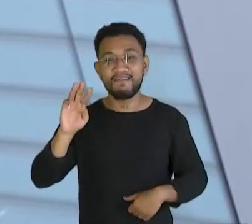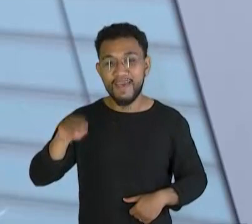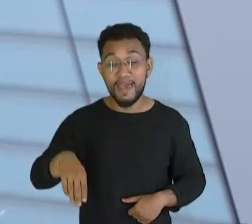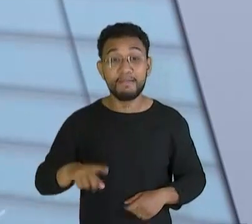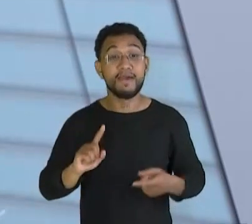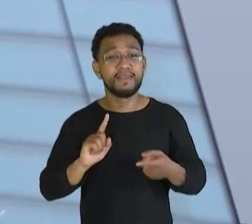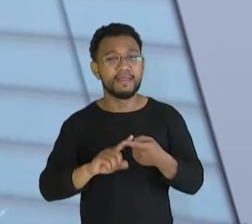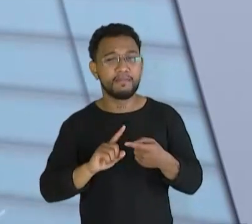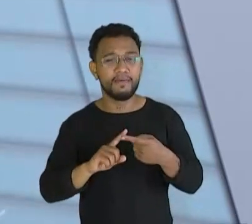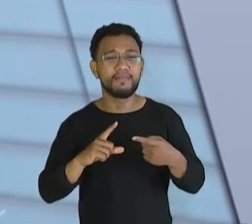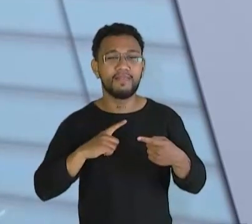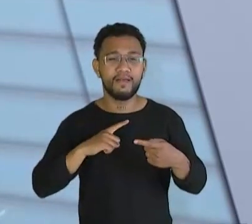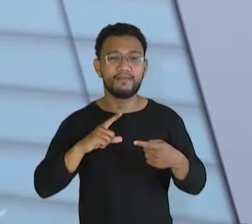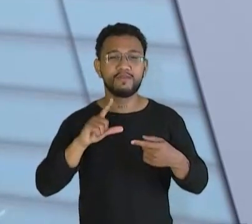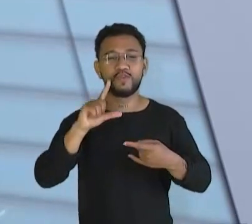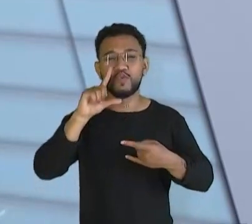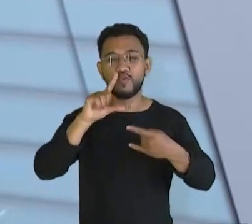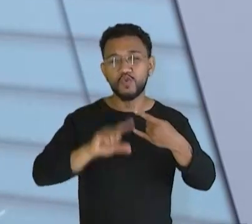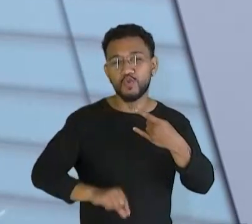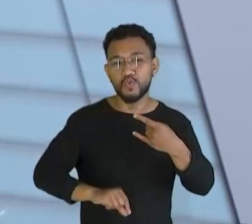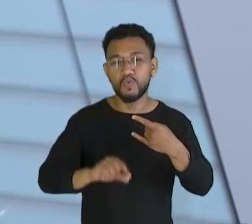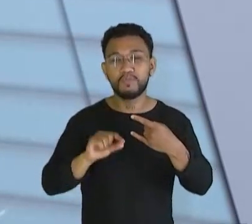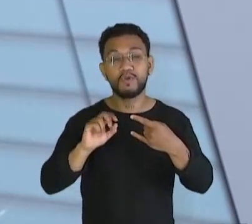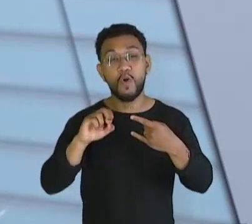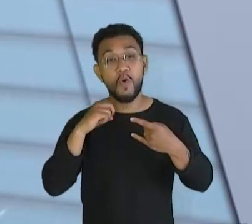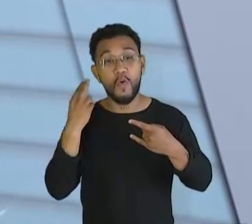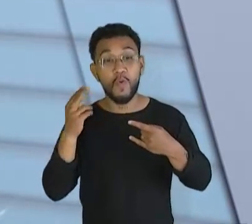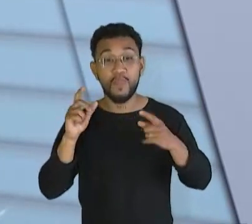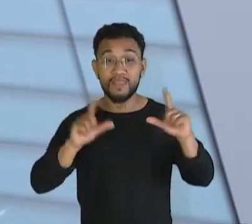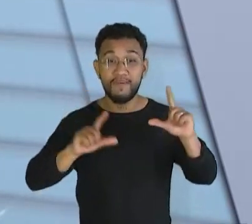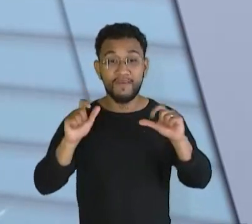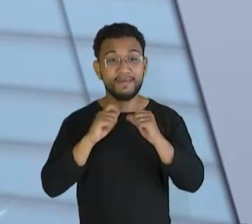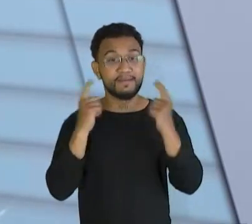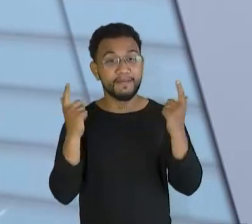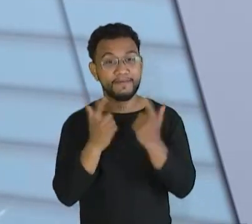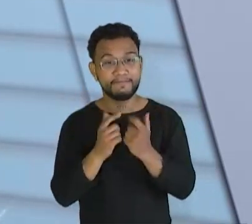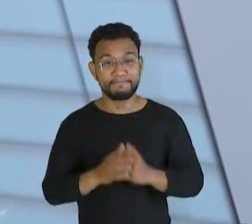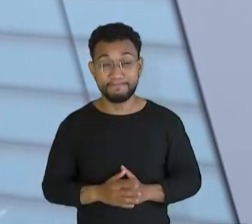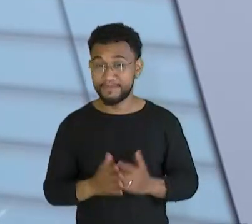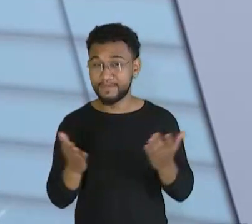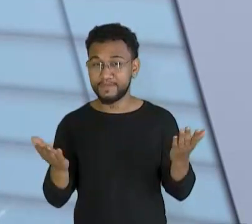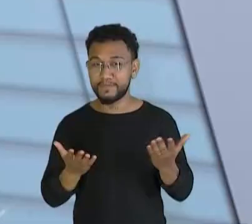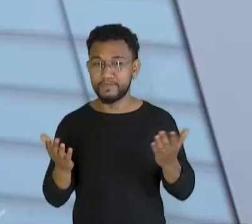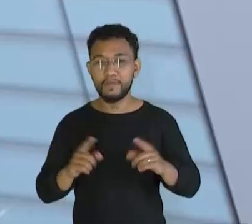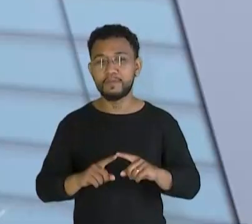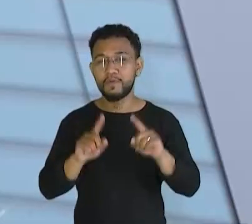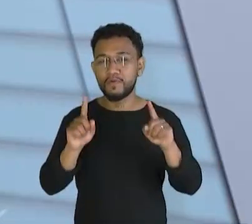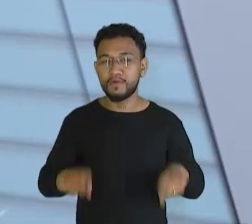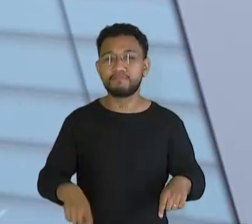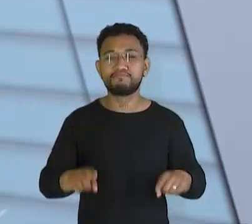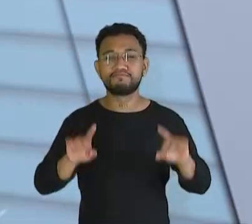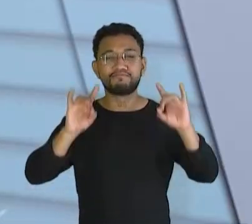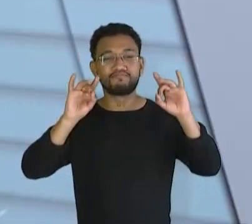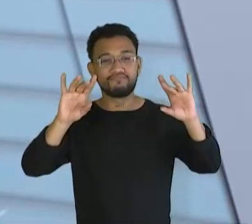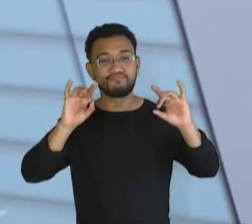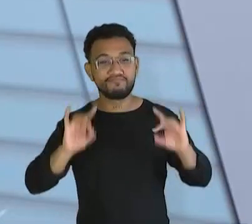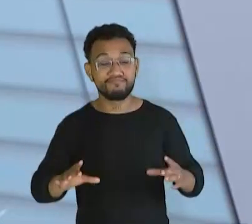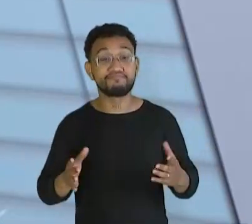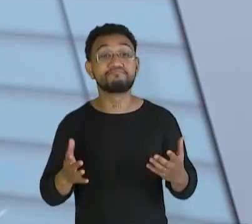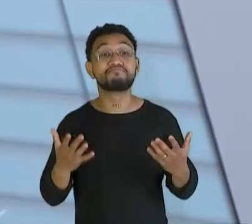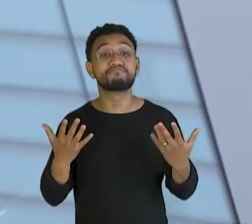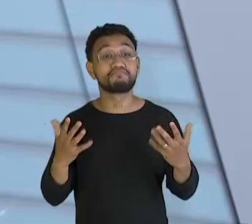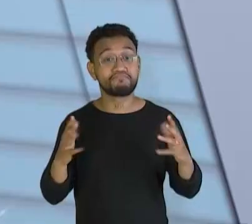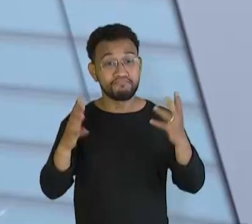no YouTube e aqui nos nossos horários na Alesse TV. O programa de hoje vai fazer uma celebração, porque a Casa do